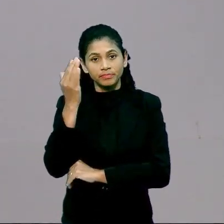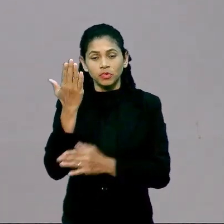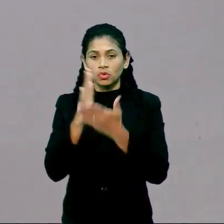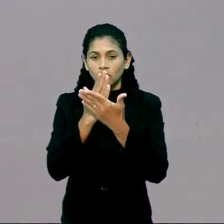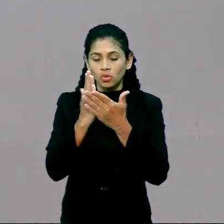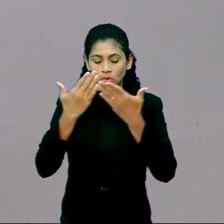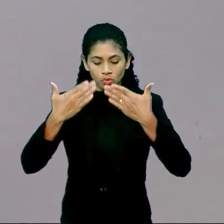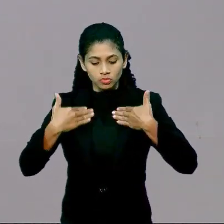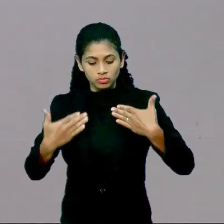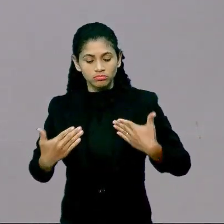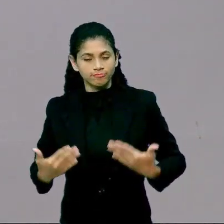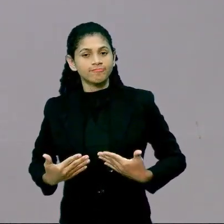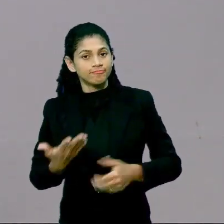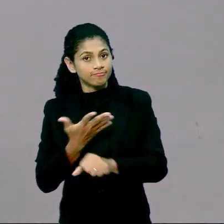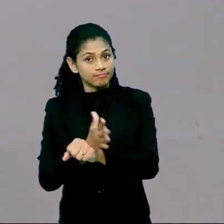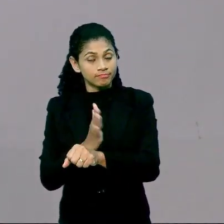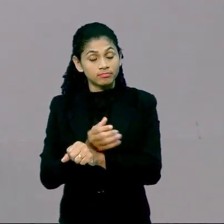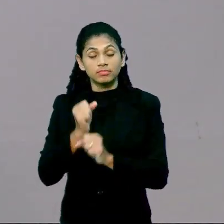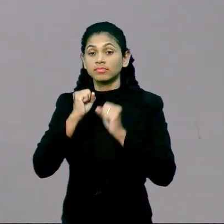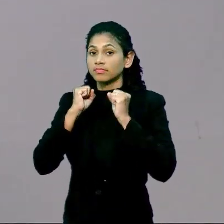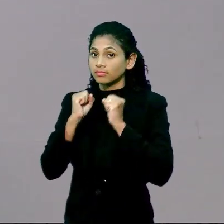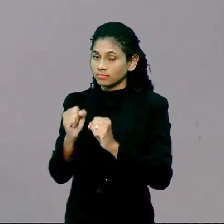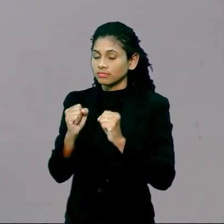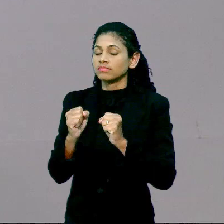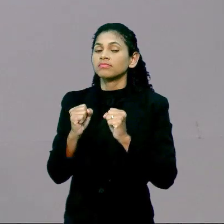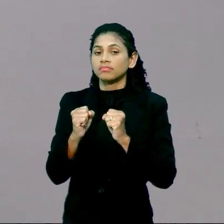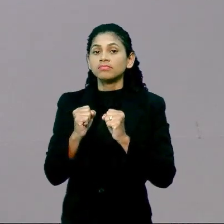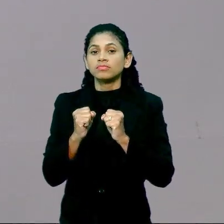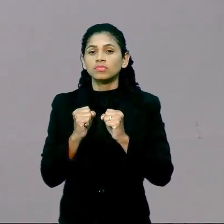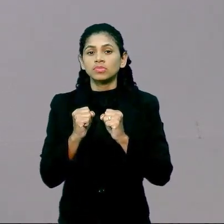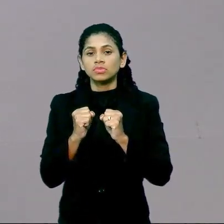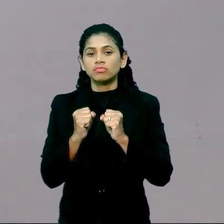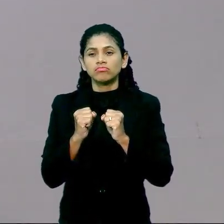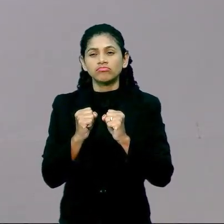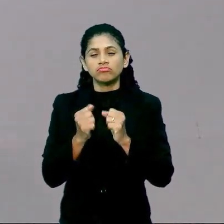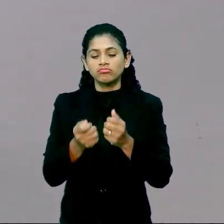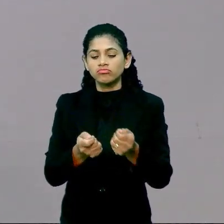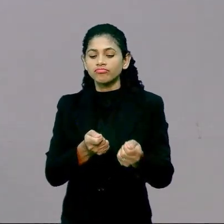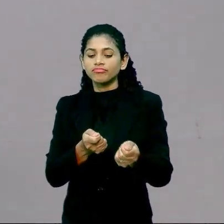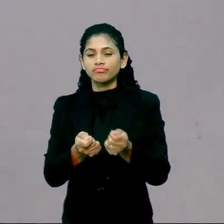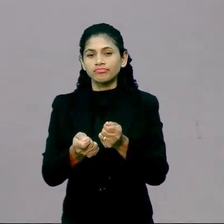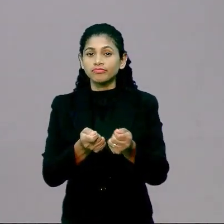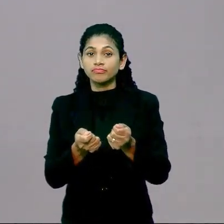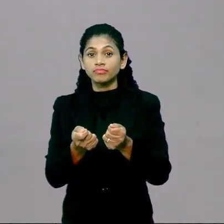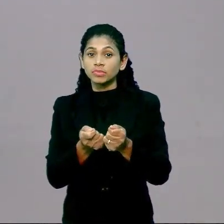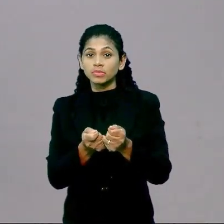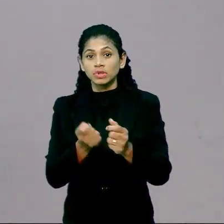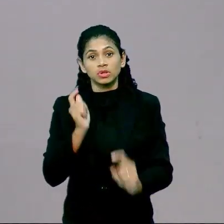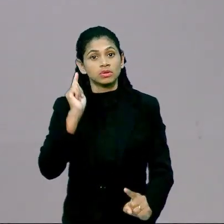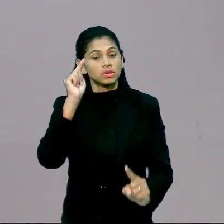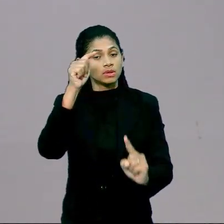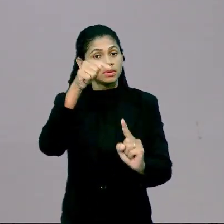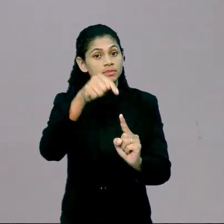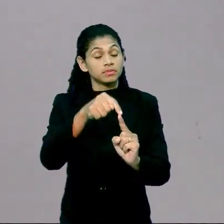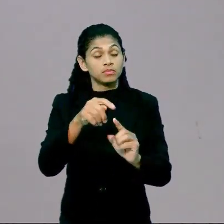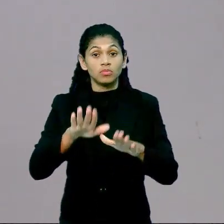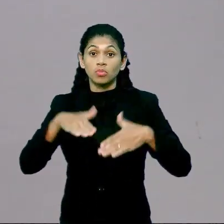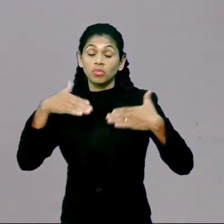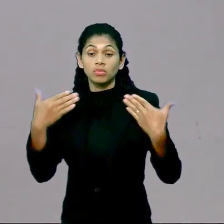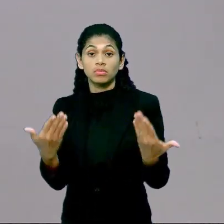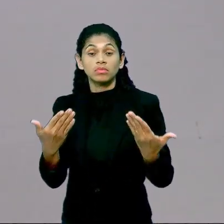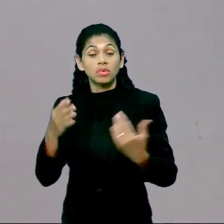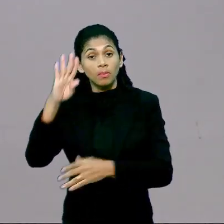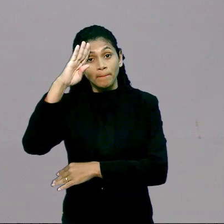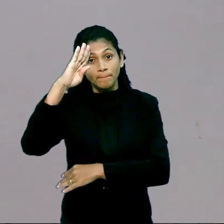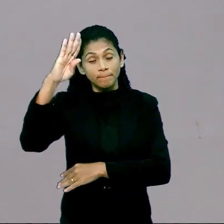luta, ele pode ser manipulado para determinados objetivos. Então, qual é o principal direcionamento?